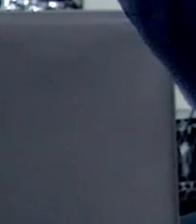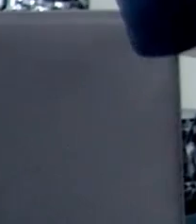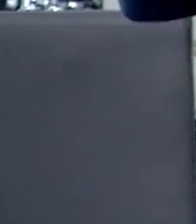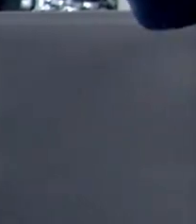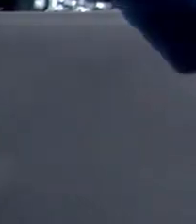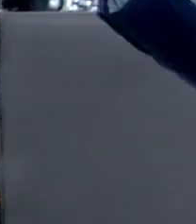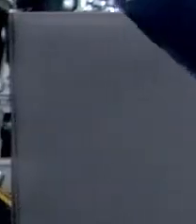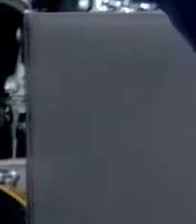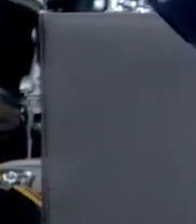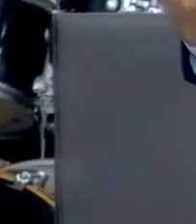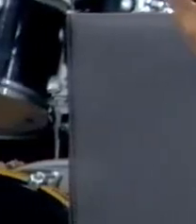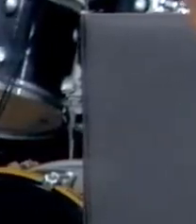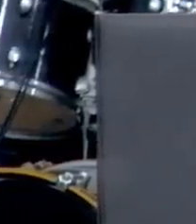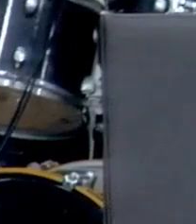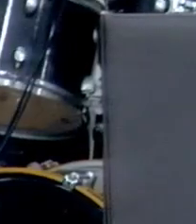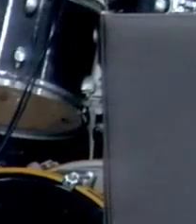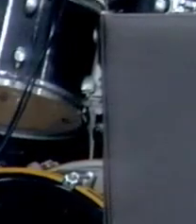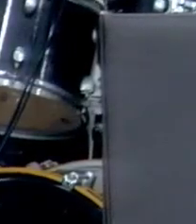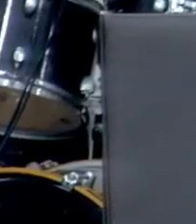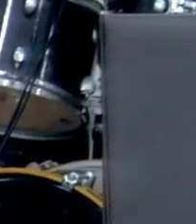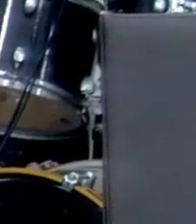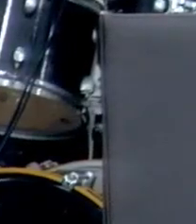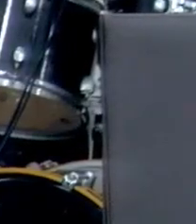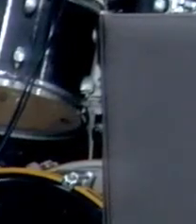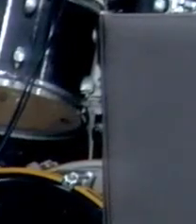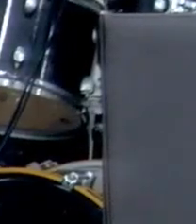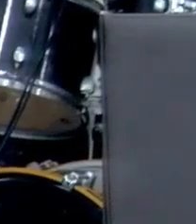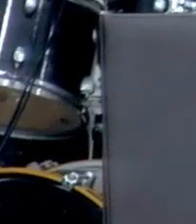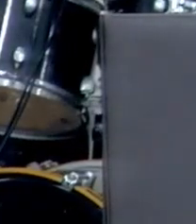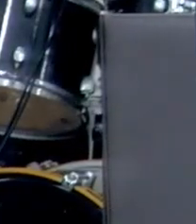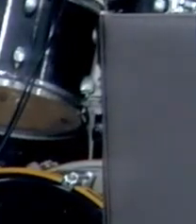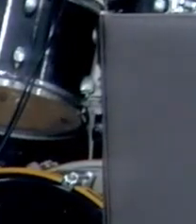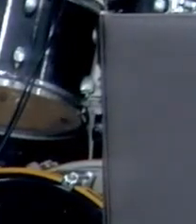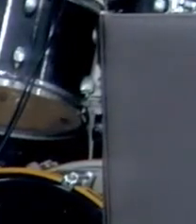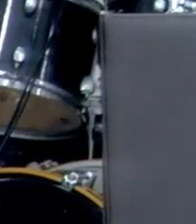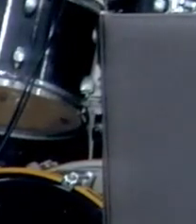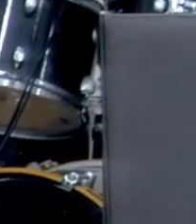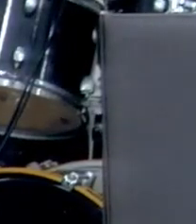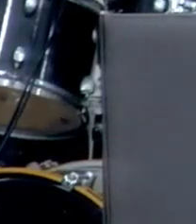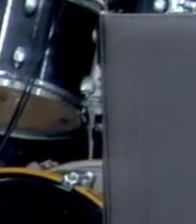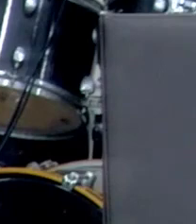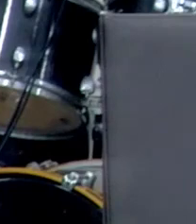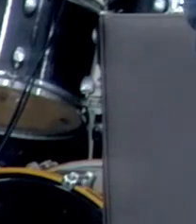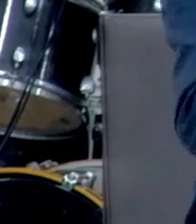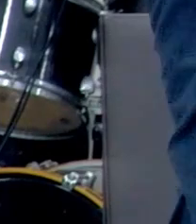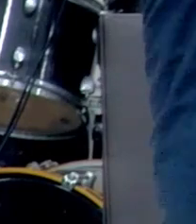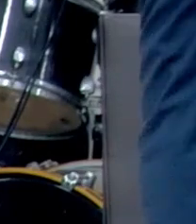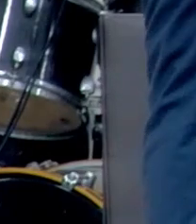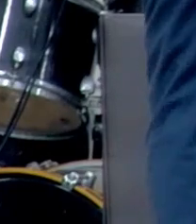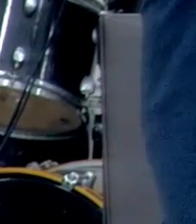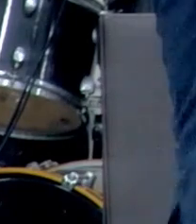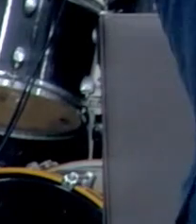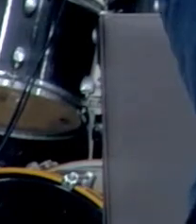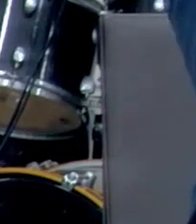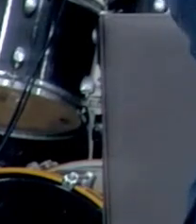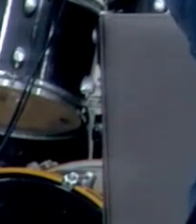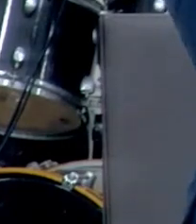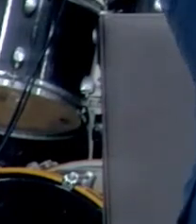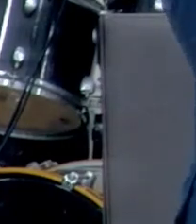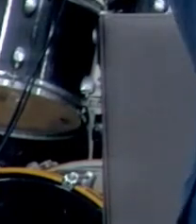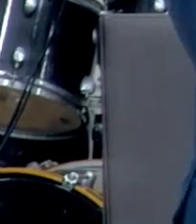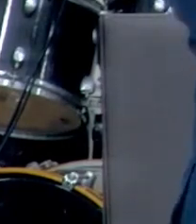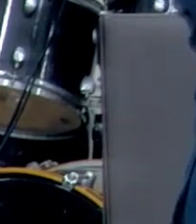de apedrejarem Estevam E aí a gente fica perguntando Mas de onde veio esta certeza porque